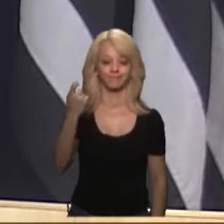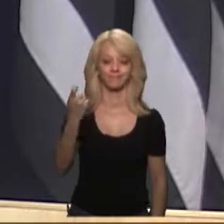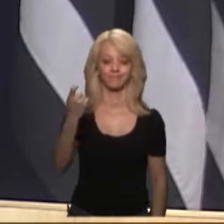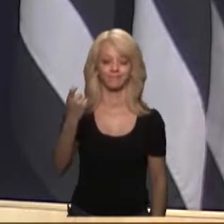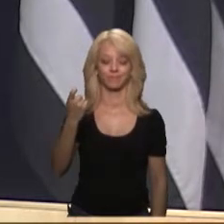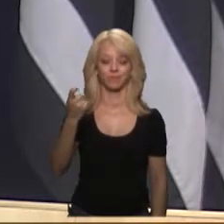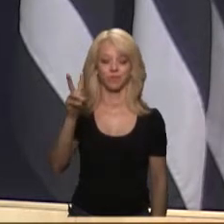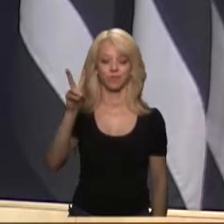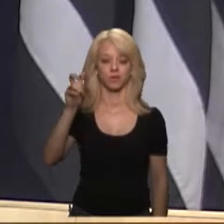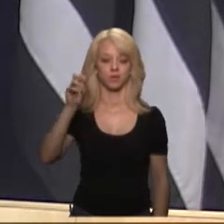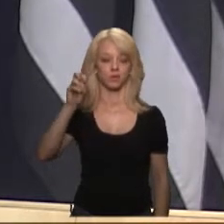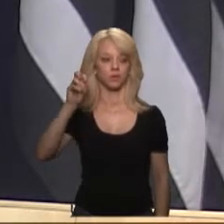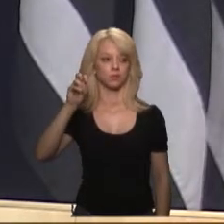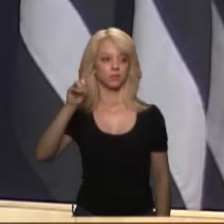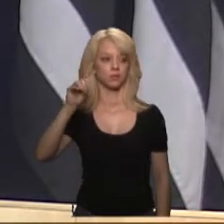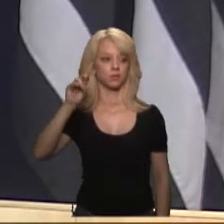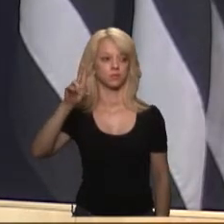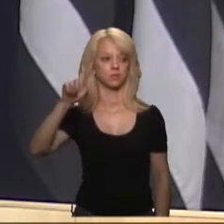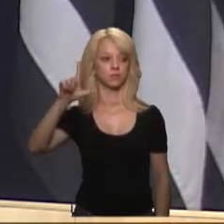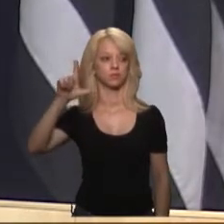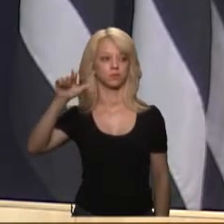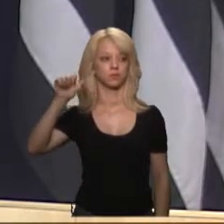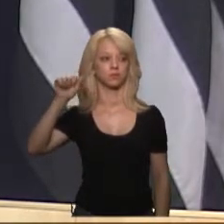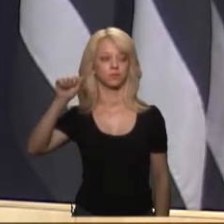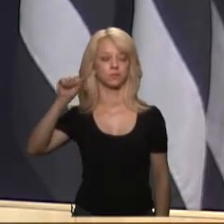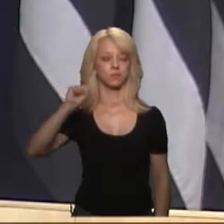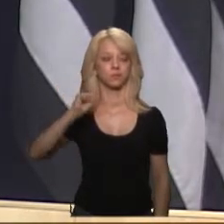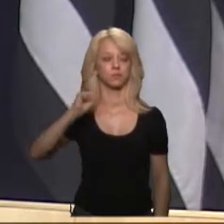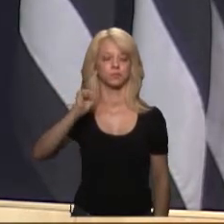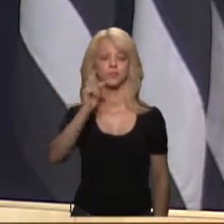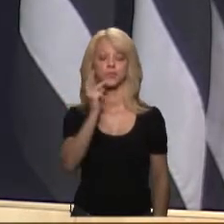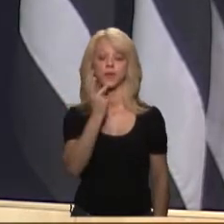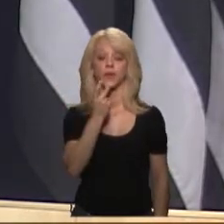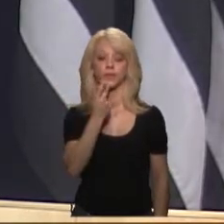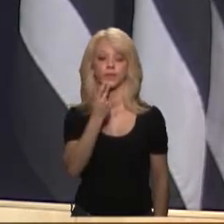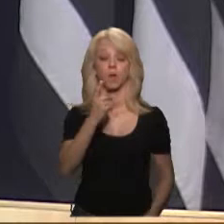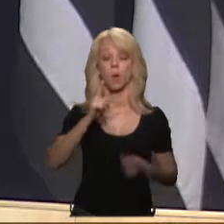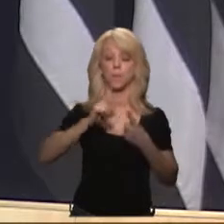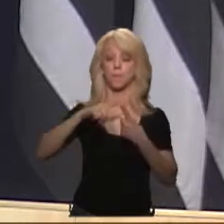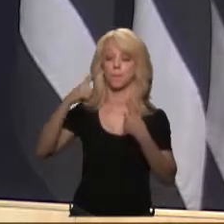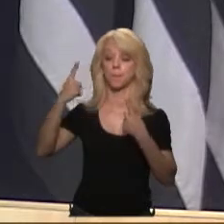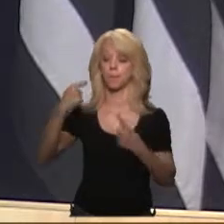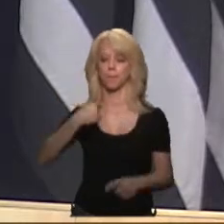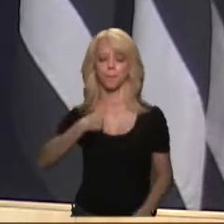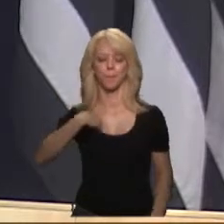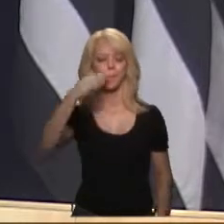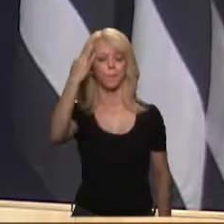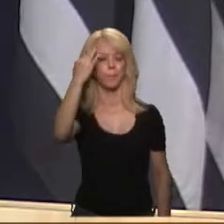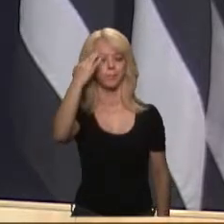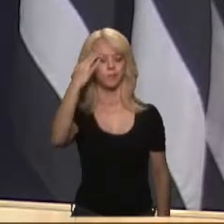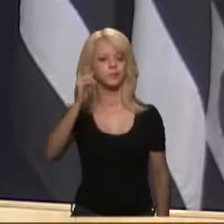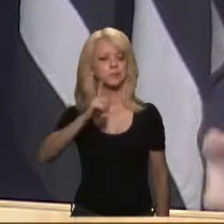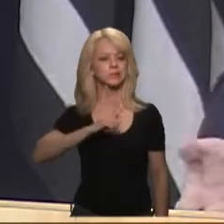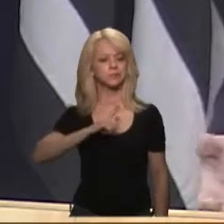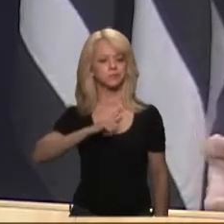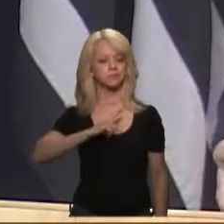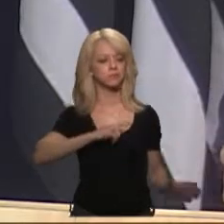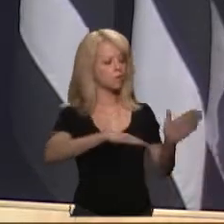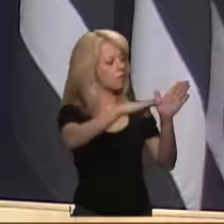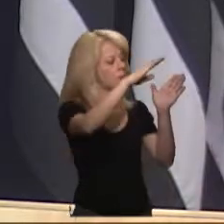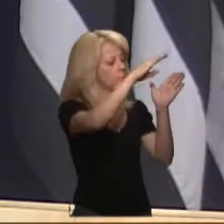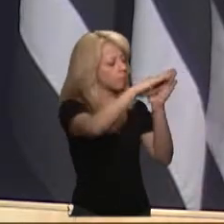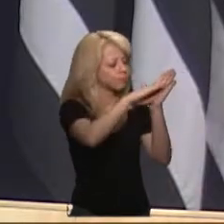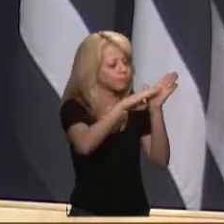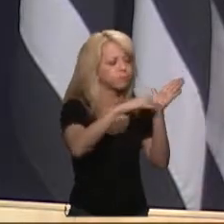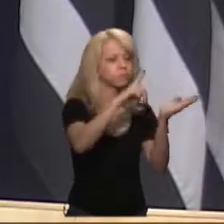propõe. Mas existem outros projetos que, ao meu ver, estão aqui já numa fila, que nós precisamos dar seguimento a